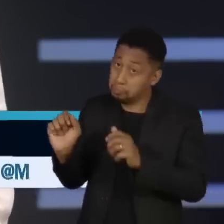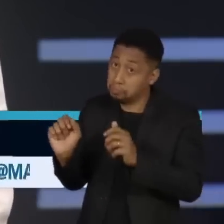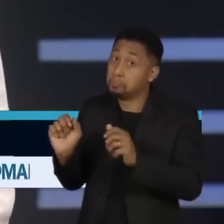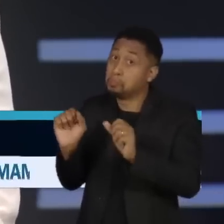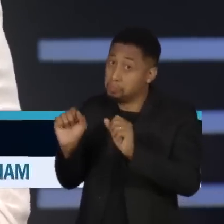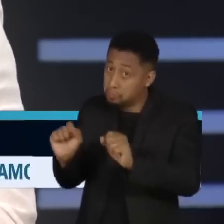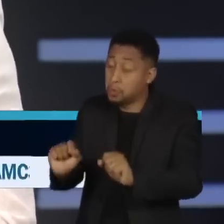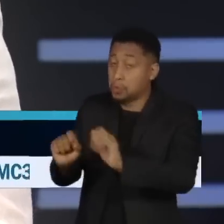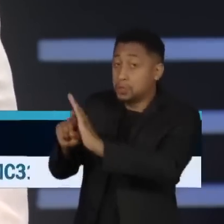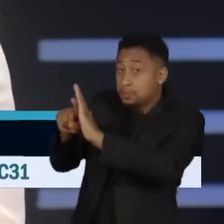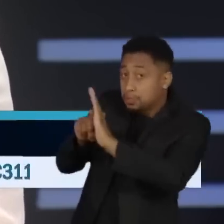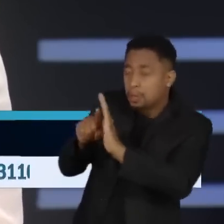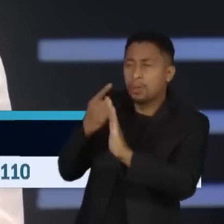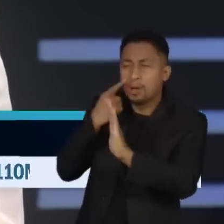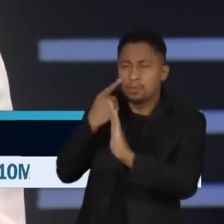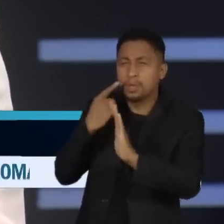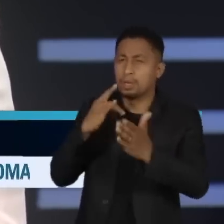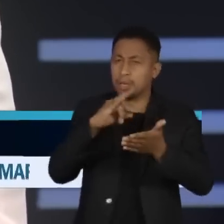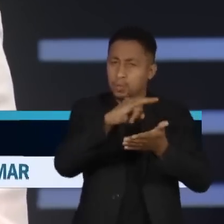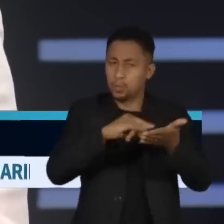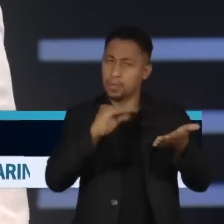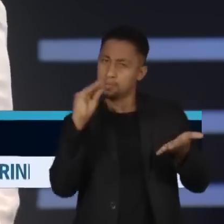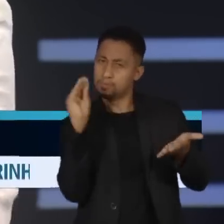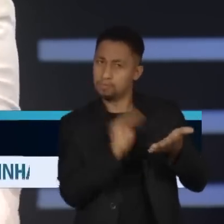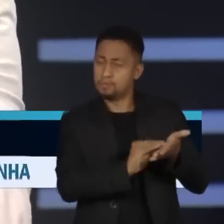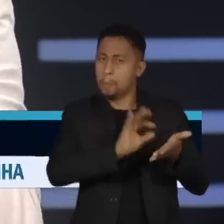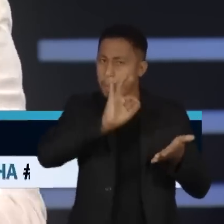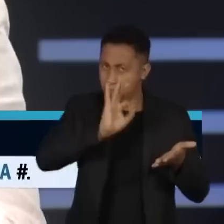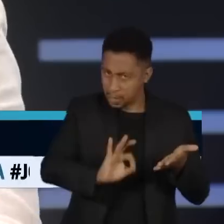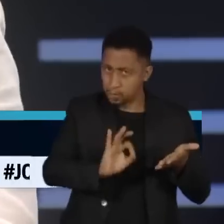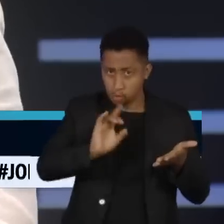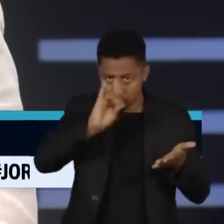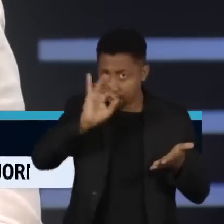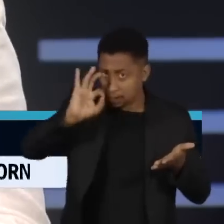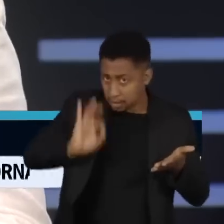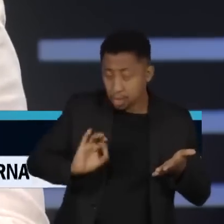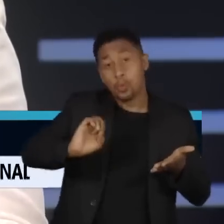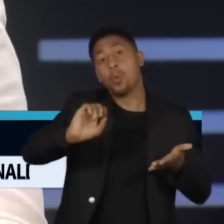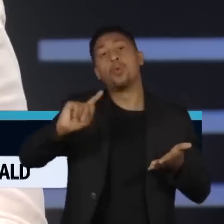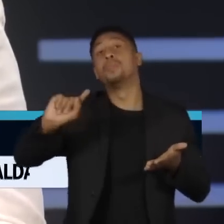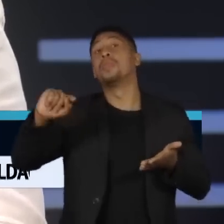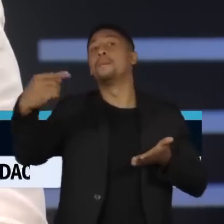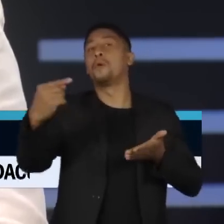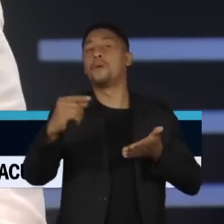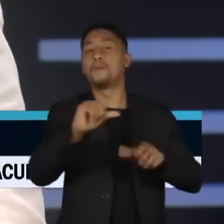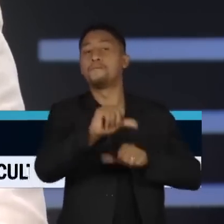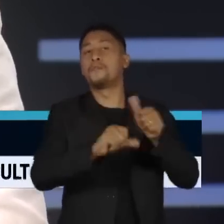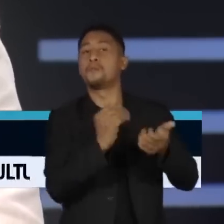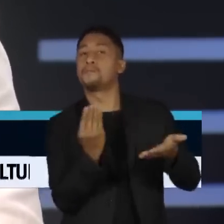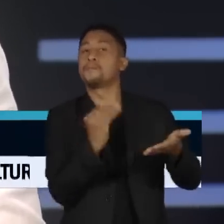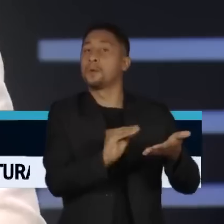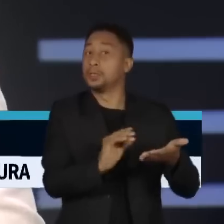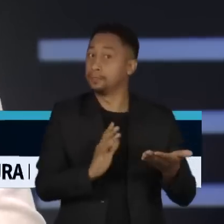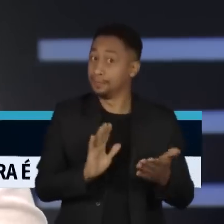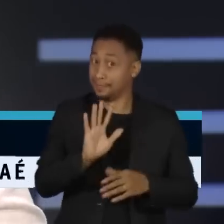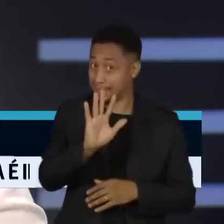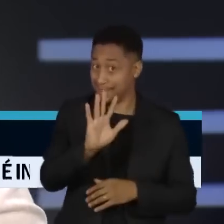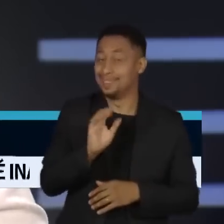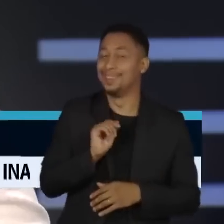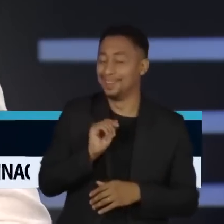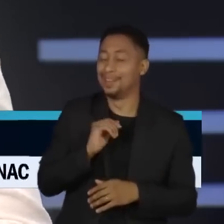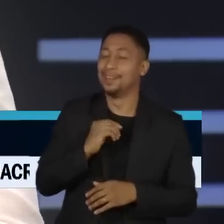vacina houve um registro ou esse registro entrou depois agora só um comentário quer dizer que bolsonaro não